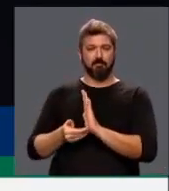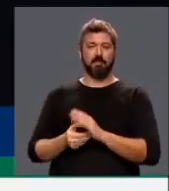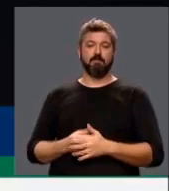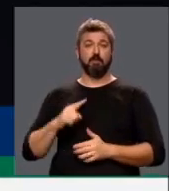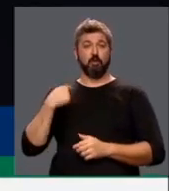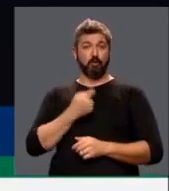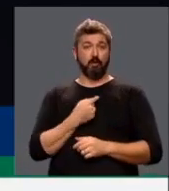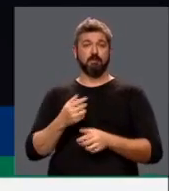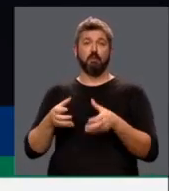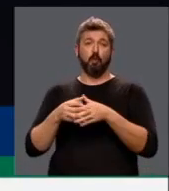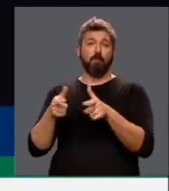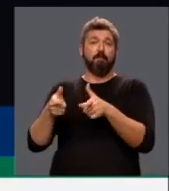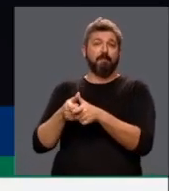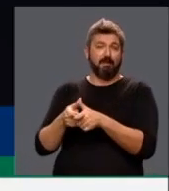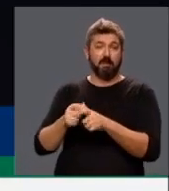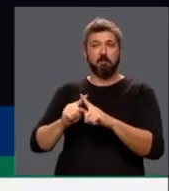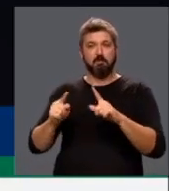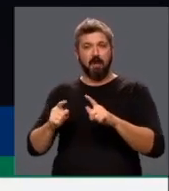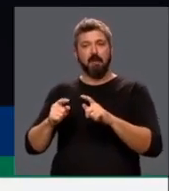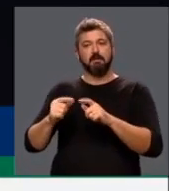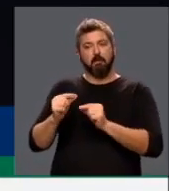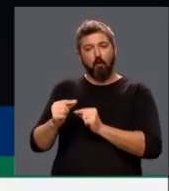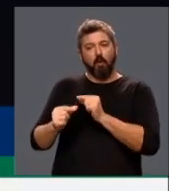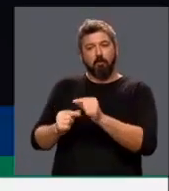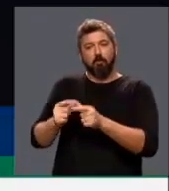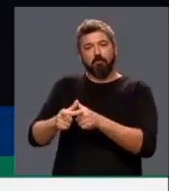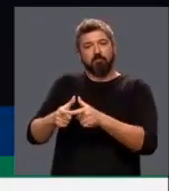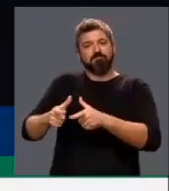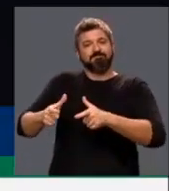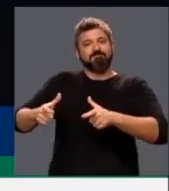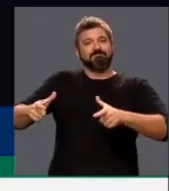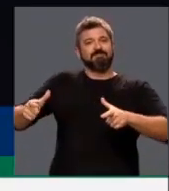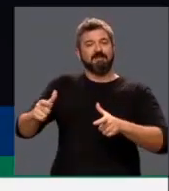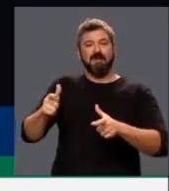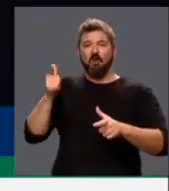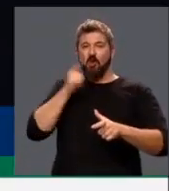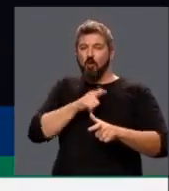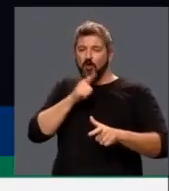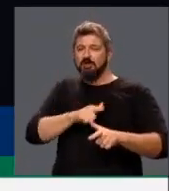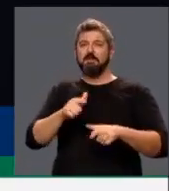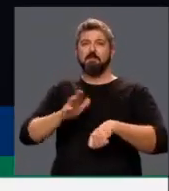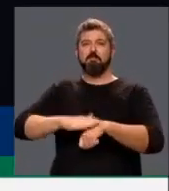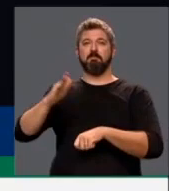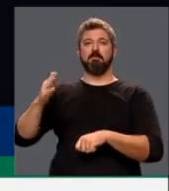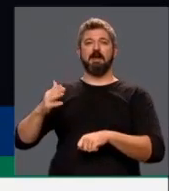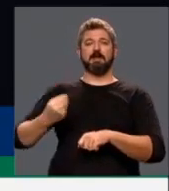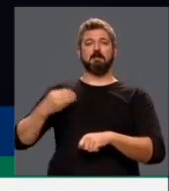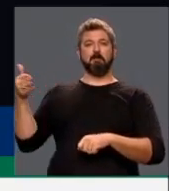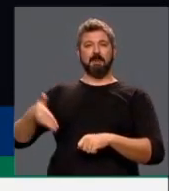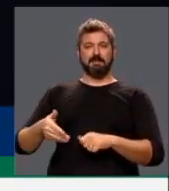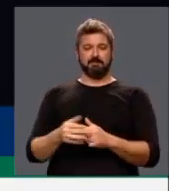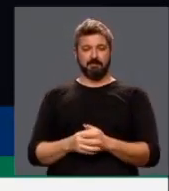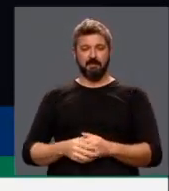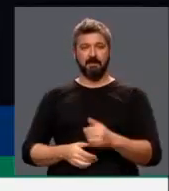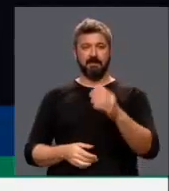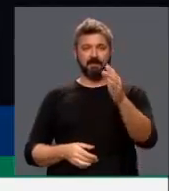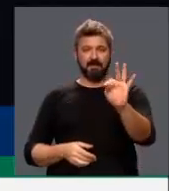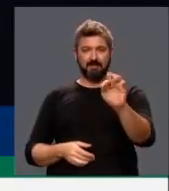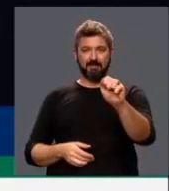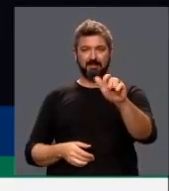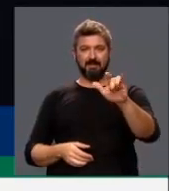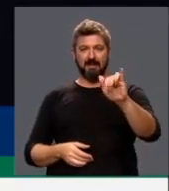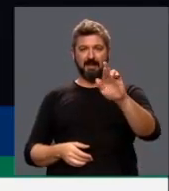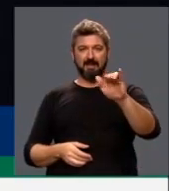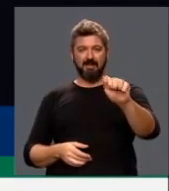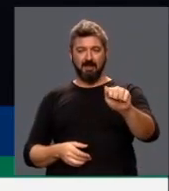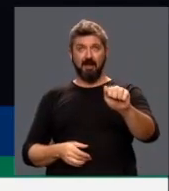somos minoria, mas que aos poucos nós vamos conseguir avançar e conquistar mais espaços. Talira, fica com Deus,